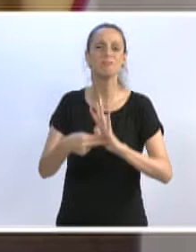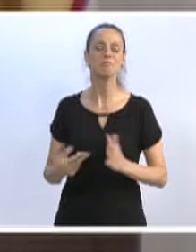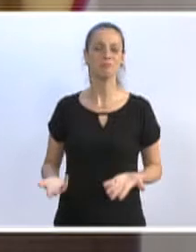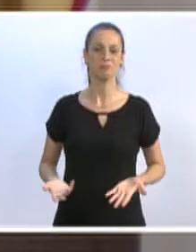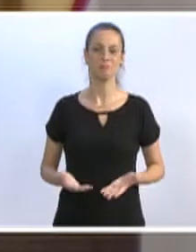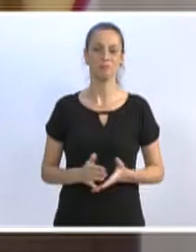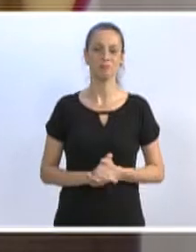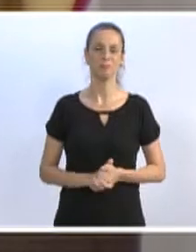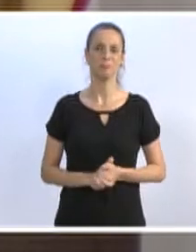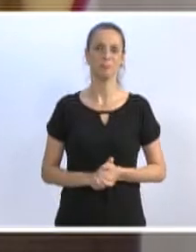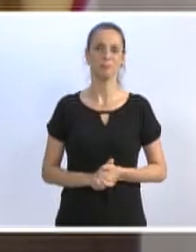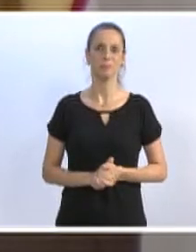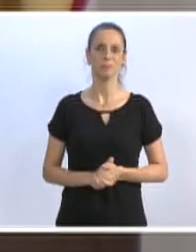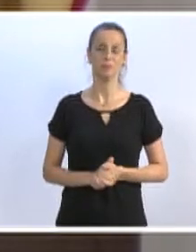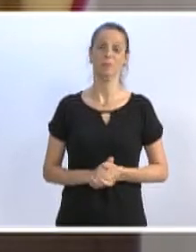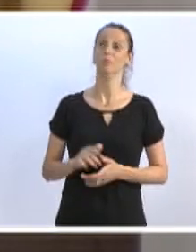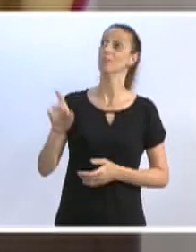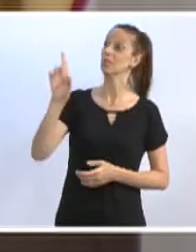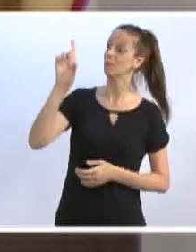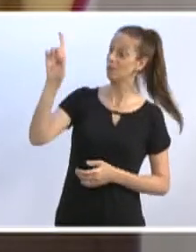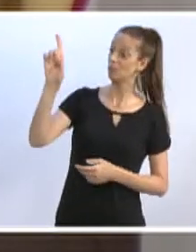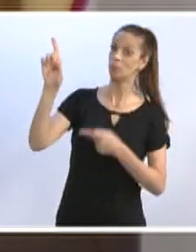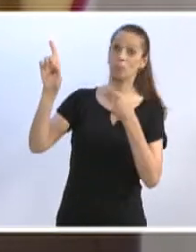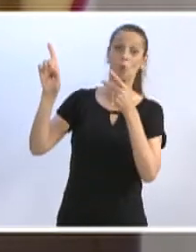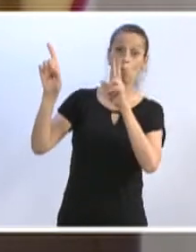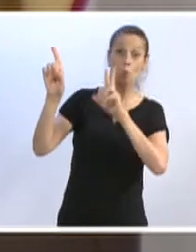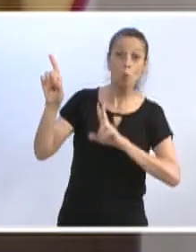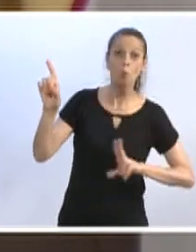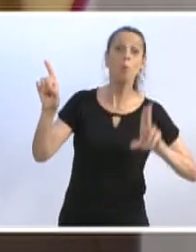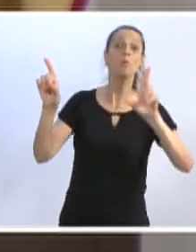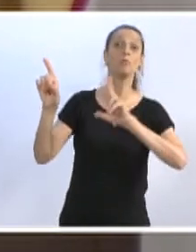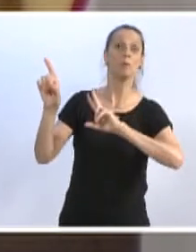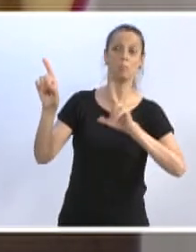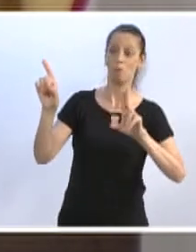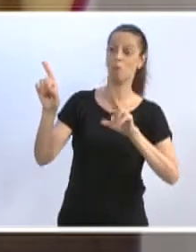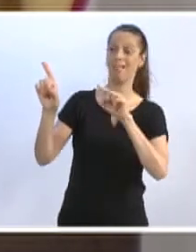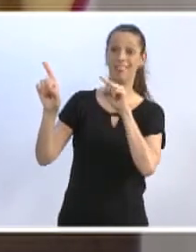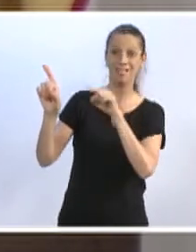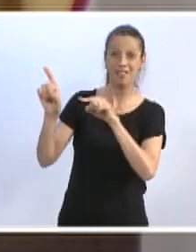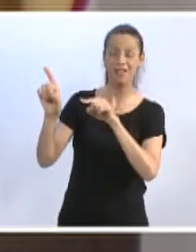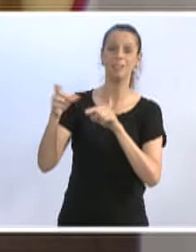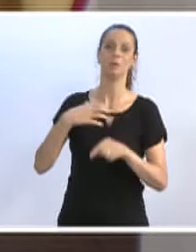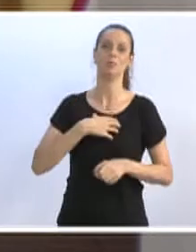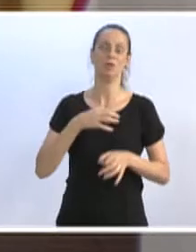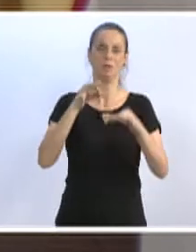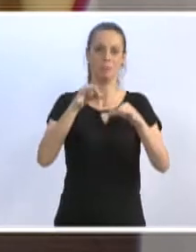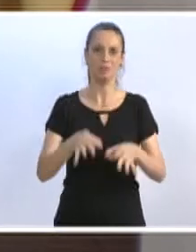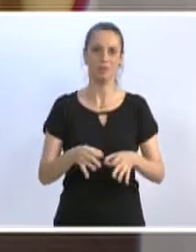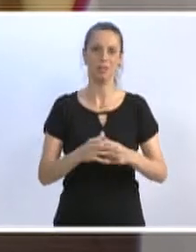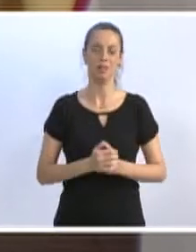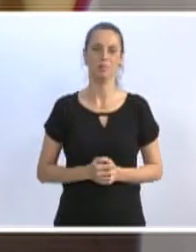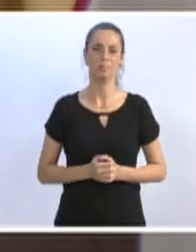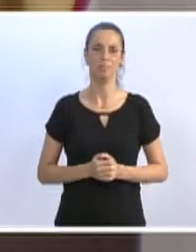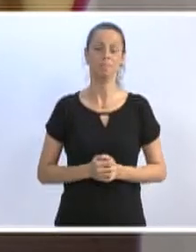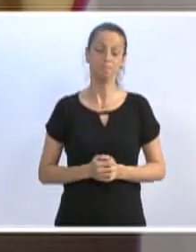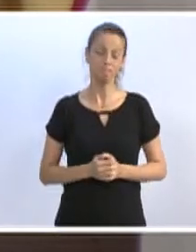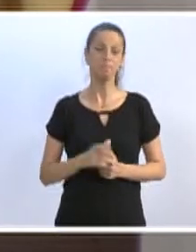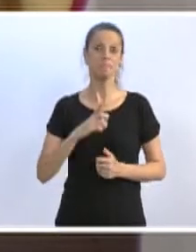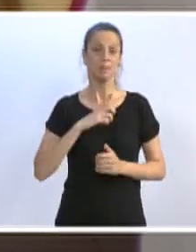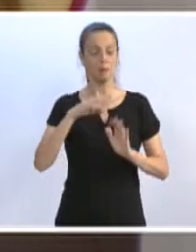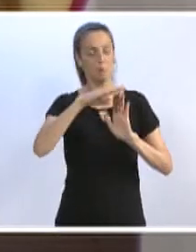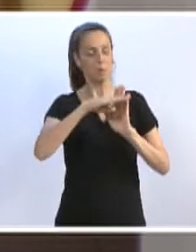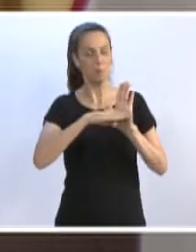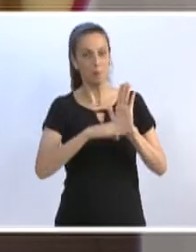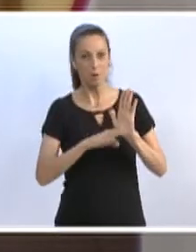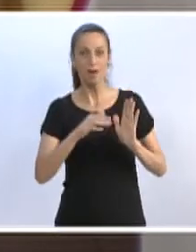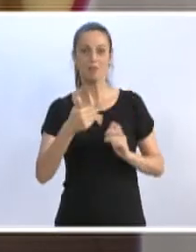Não pronunciarás o nome de Deus em vão. Eis o decálogo, a importância da Bíblia para a minha existência